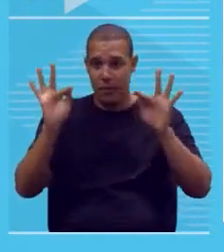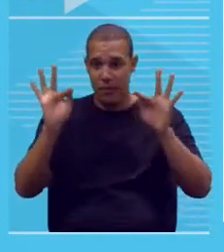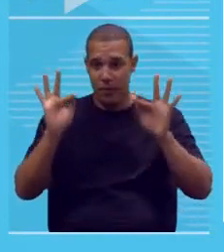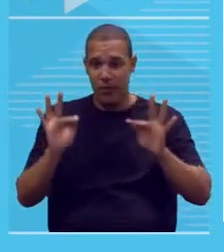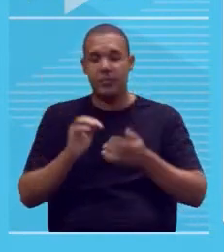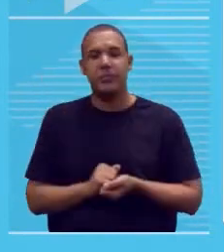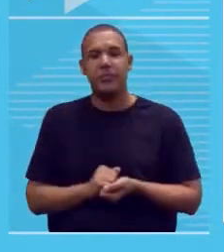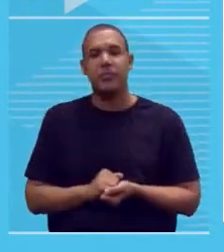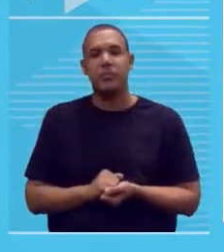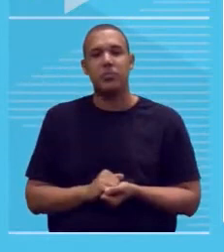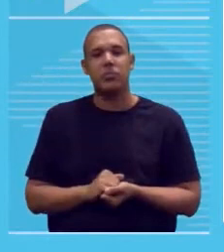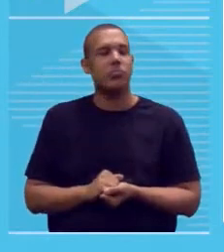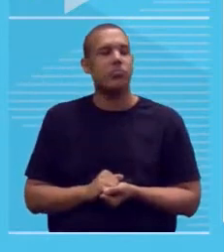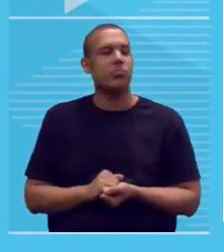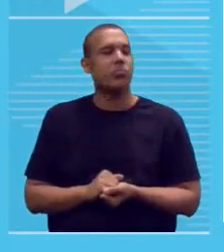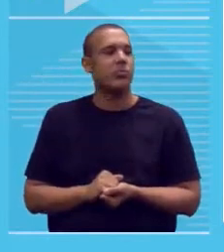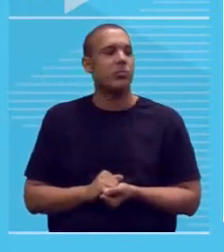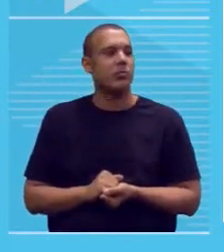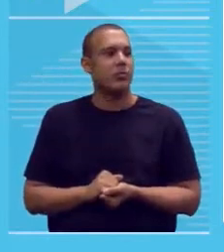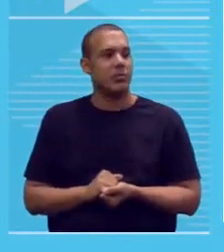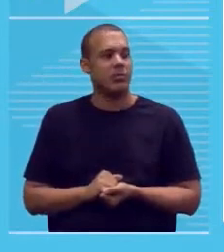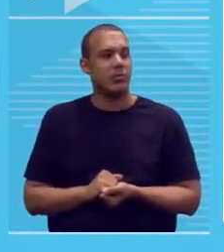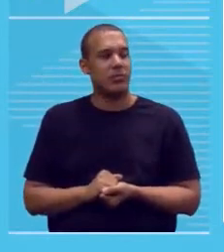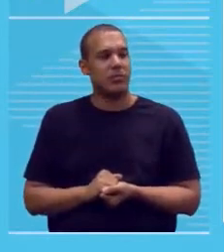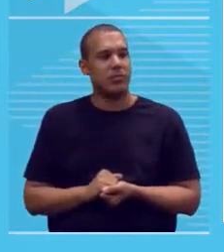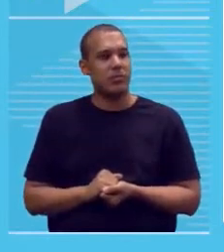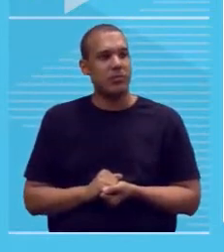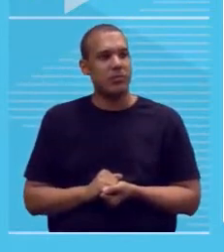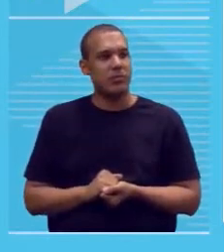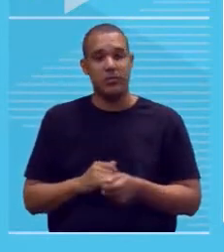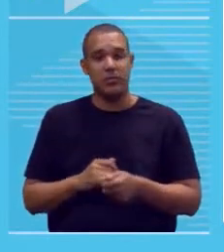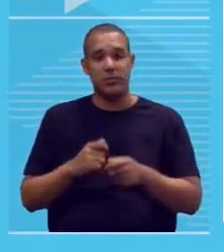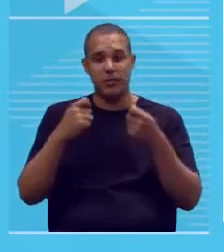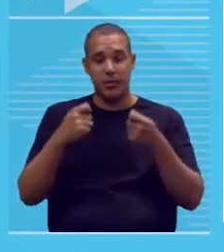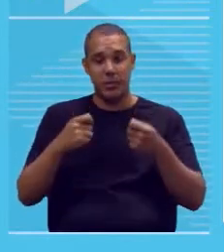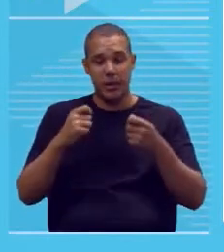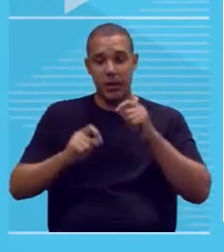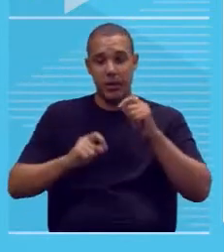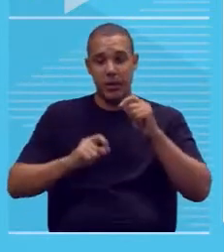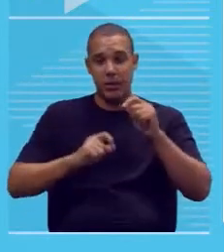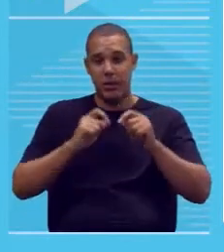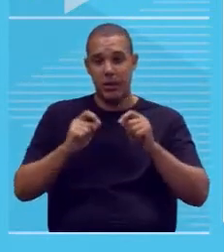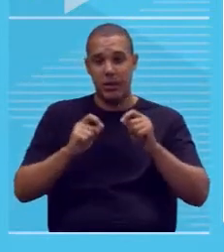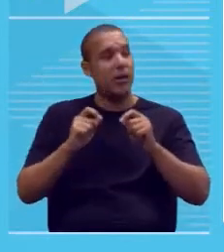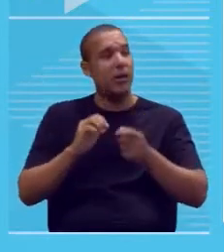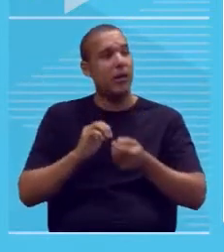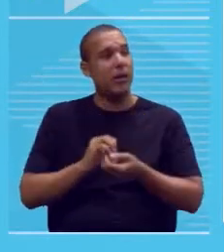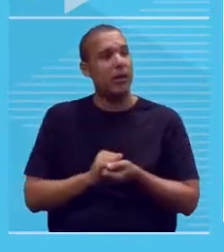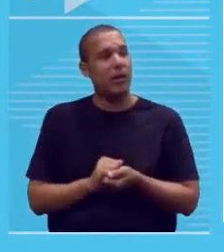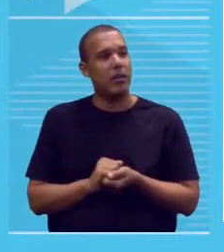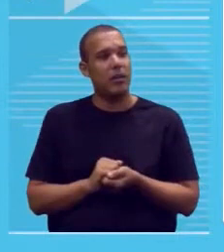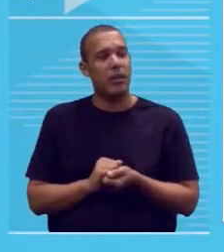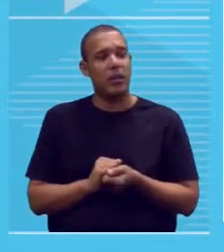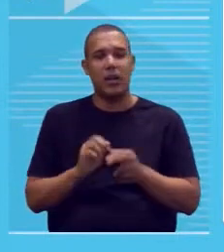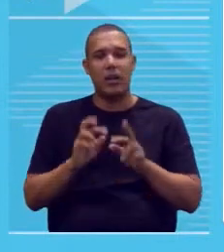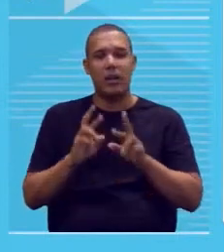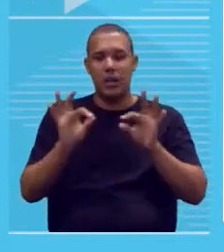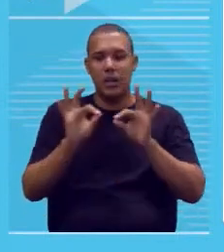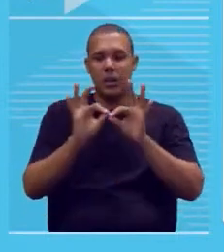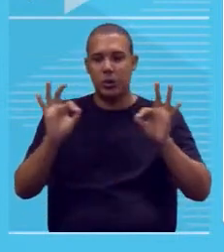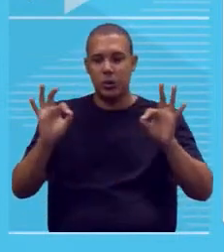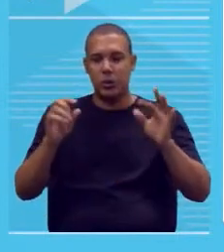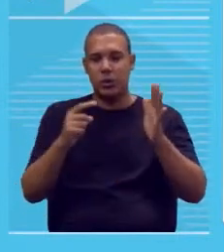que o coeficiente angular é você pegar a diferença, professor, entre dois pontos